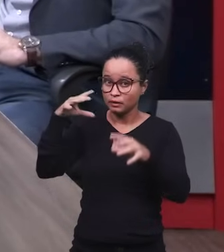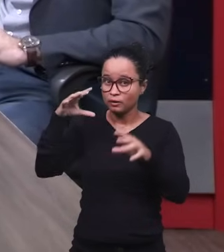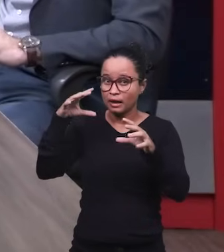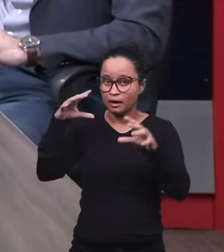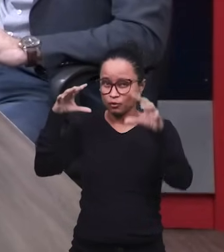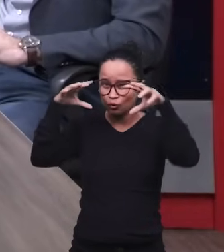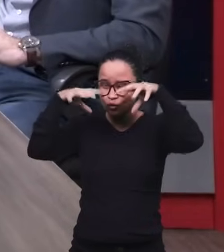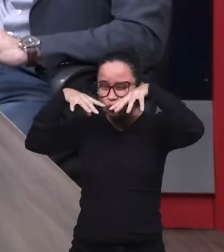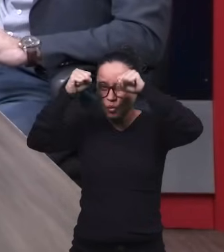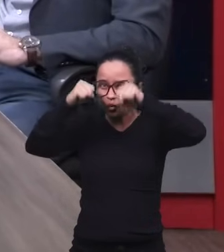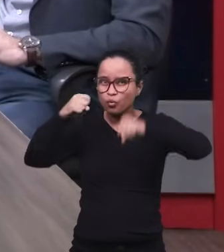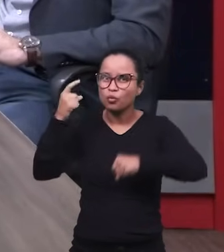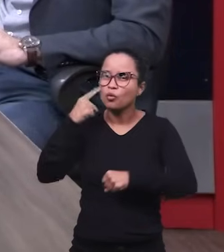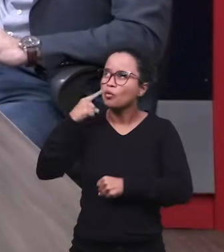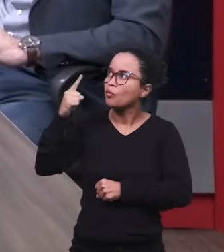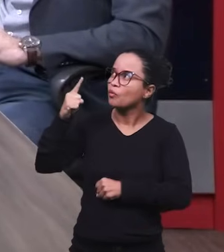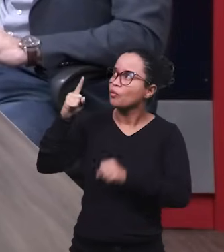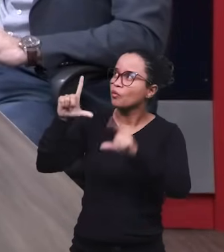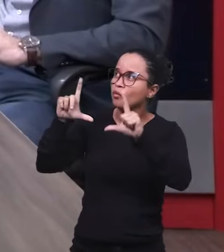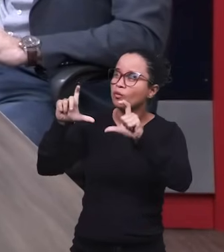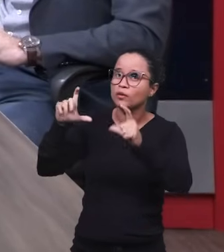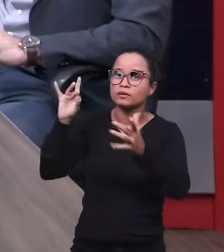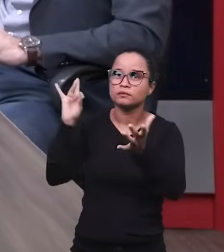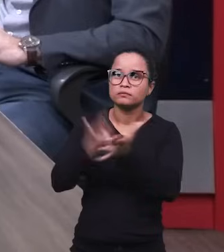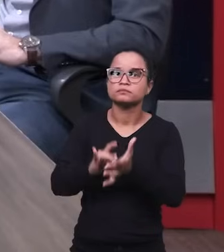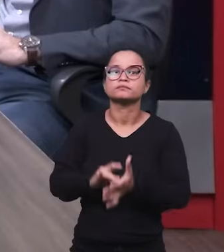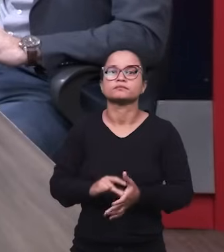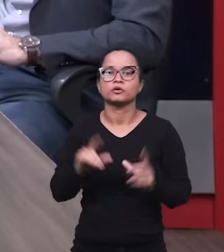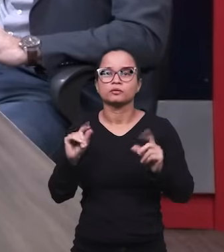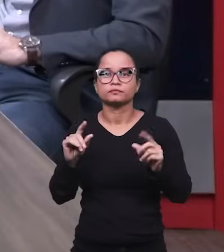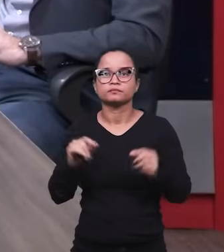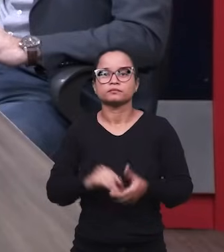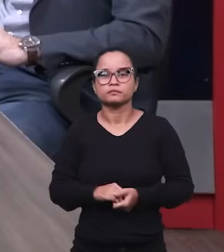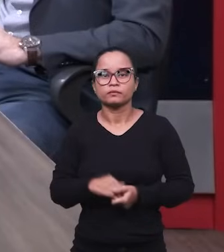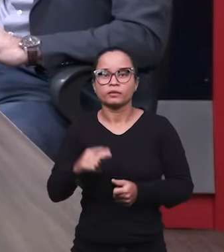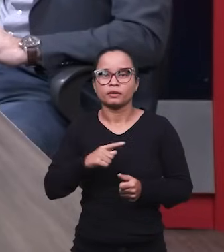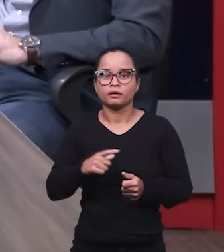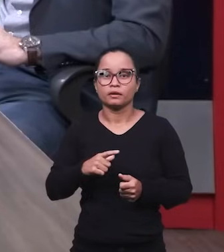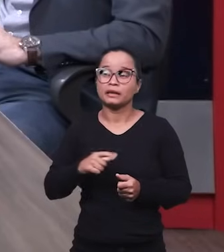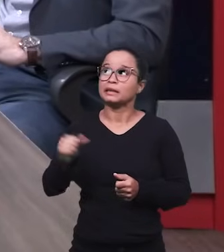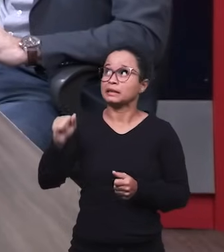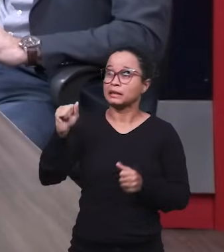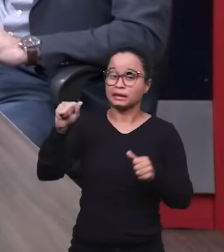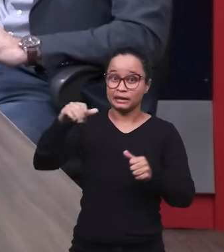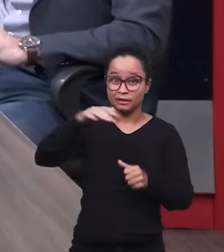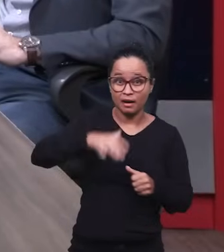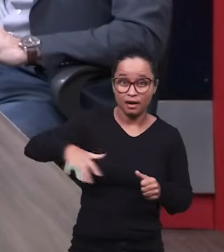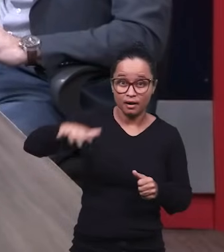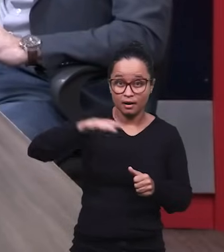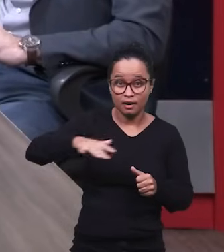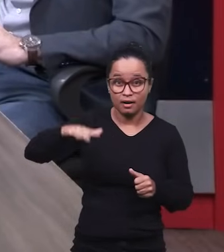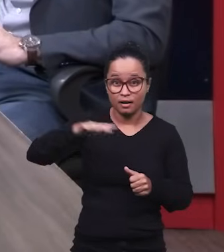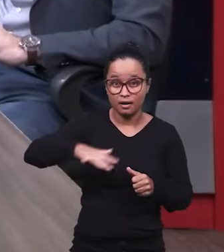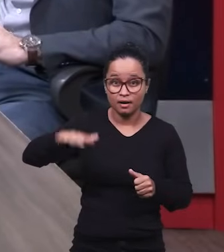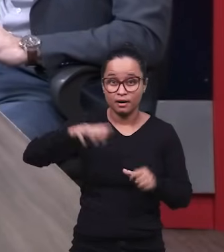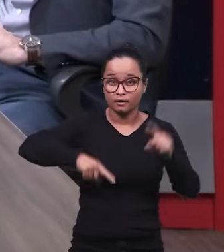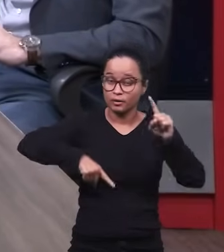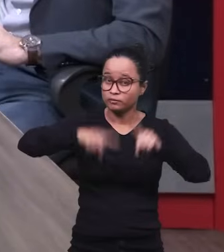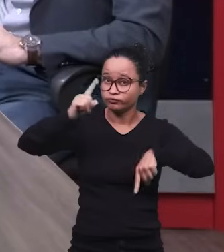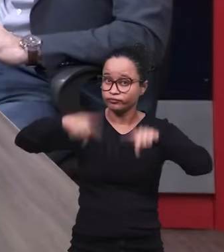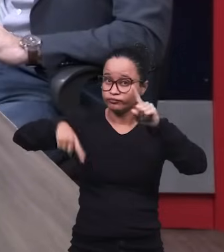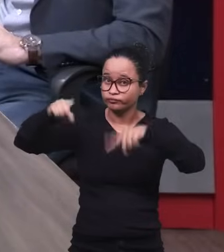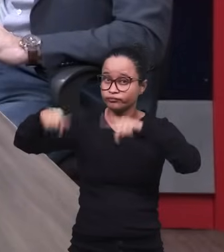foi remasterizada, né? Mas é uma foto real desses buracos negros, que causa essa dilatação do tempo e do espaço.